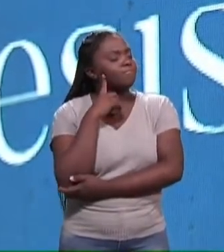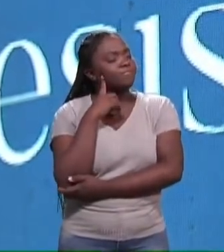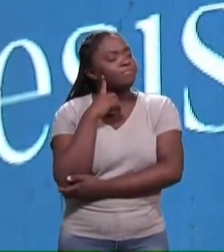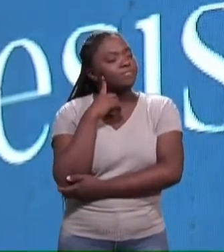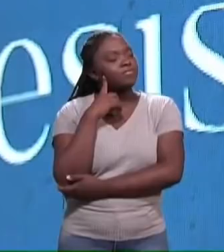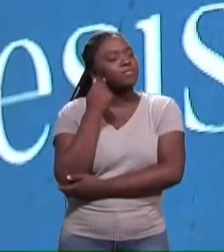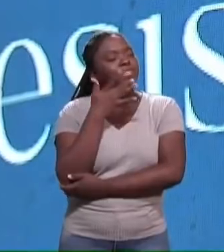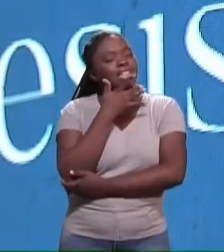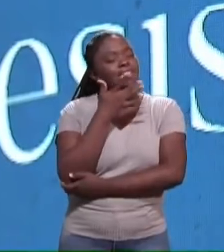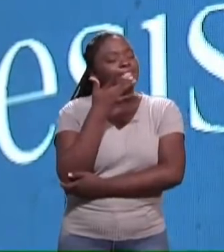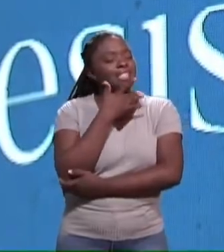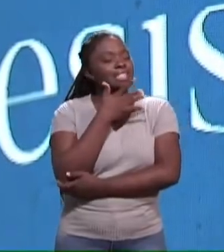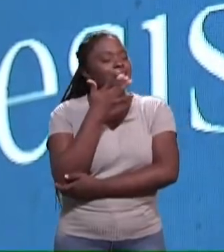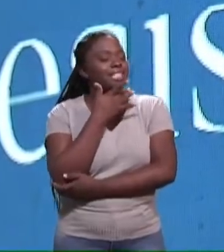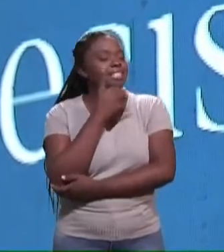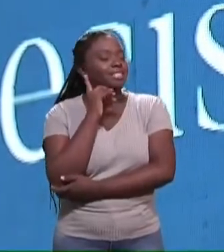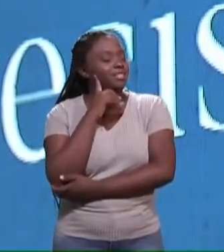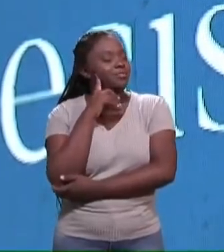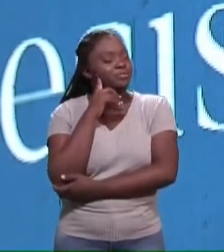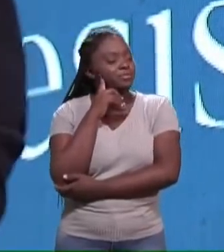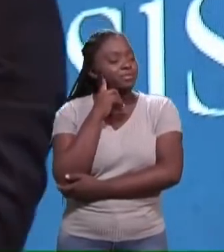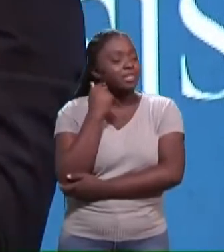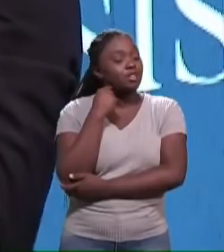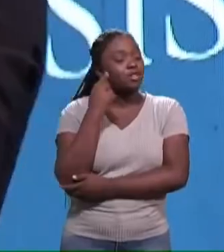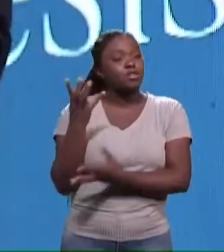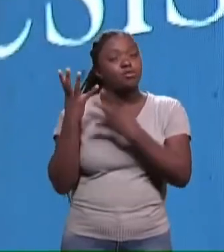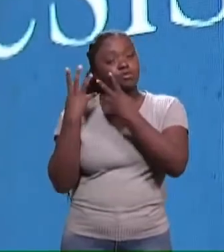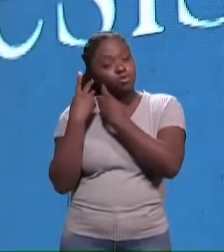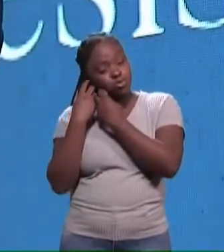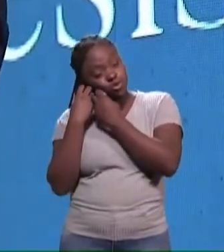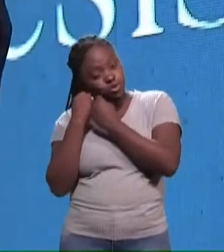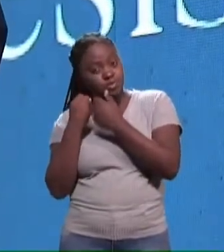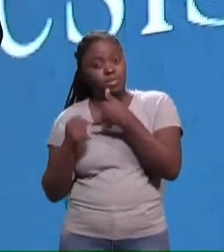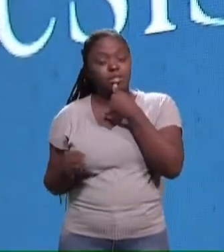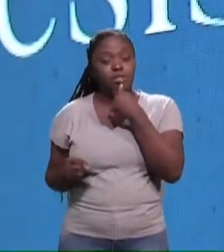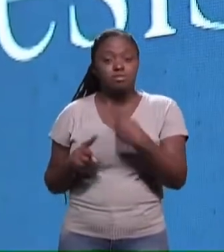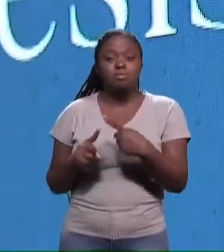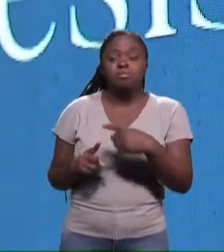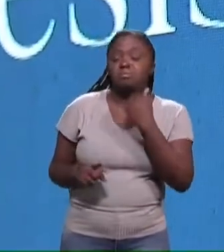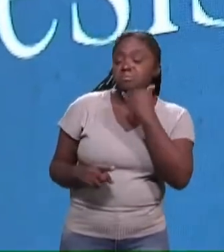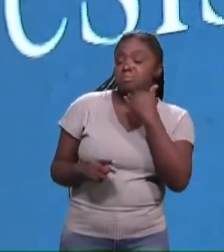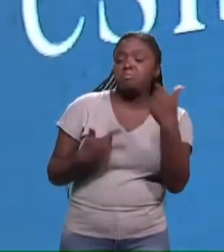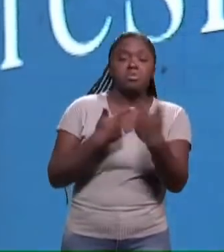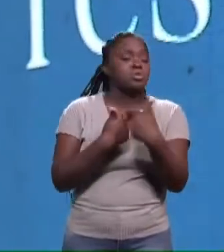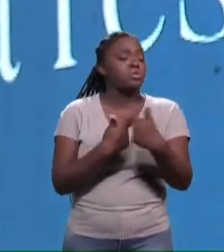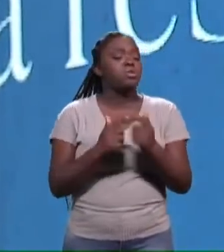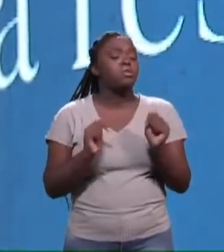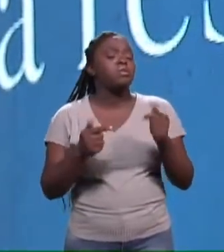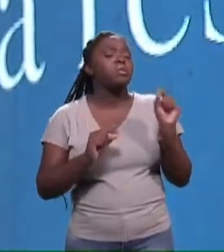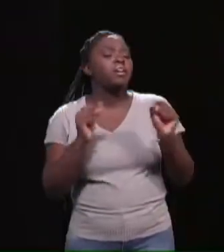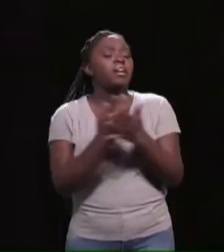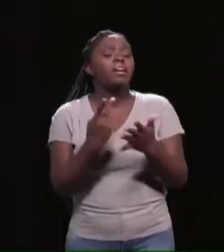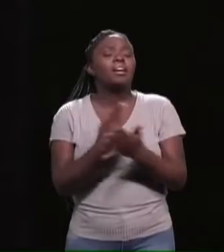Ai, é tão delicioso. Eu vou dormir triste quando eu falo assim: gente, ninguém me xingou? O que é que eu fiz errado,